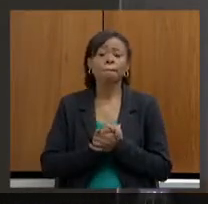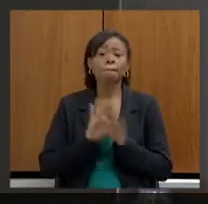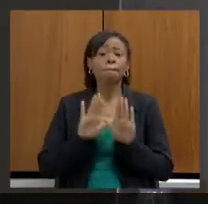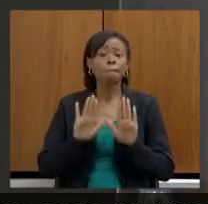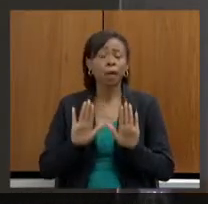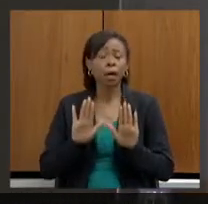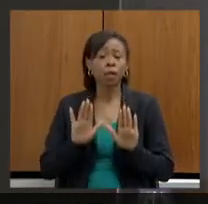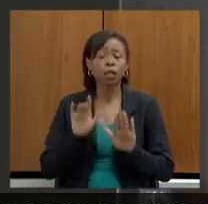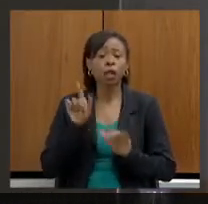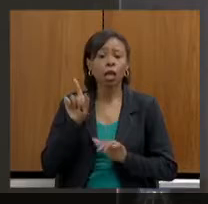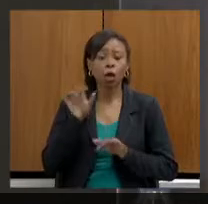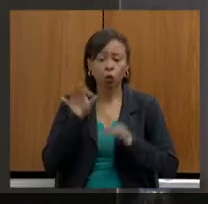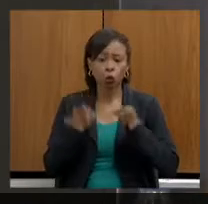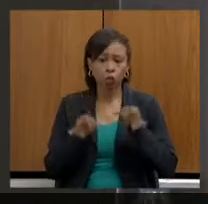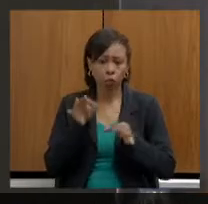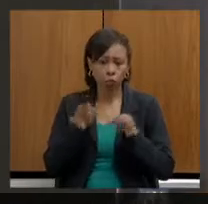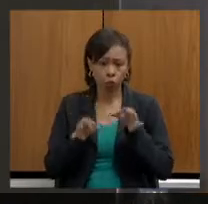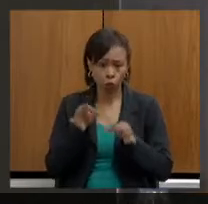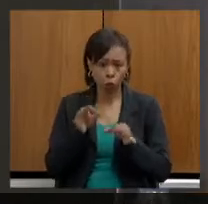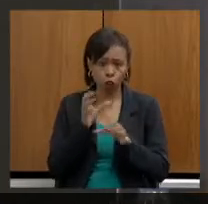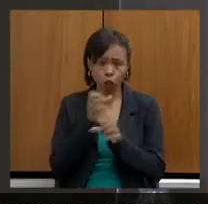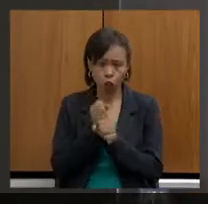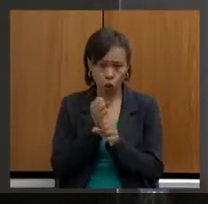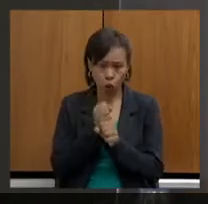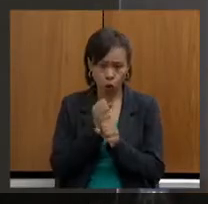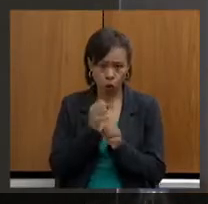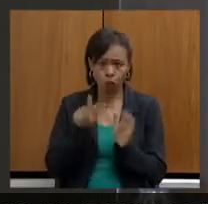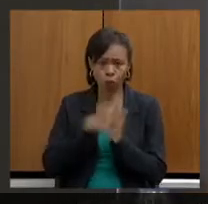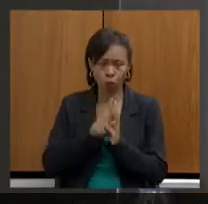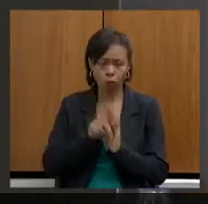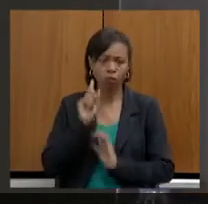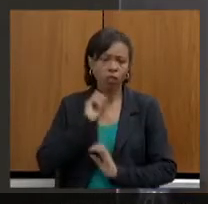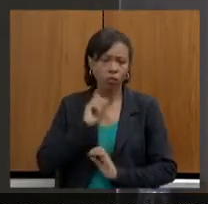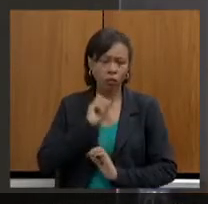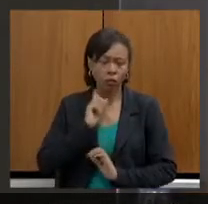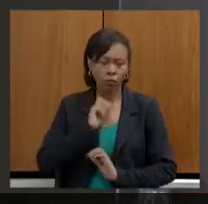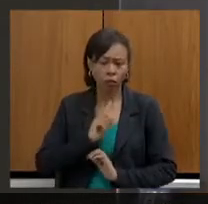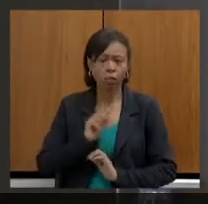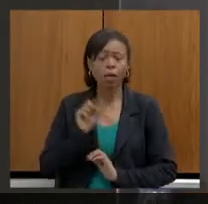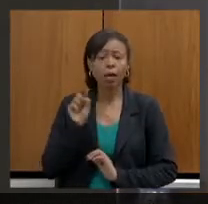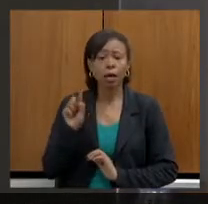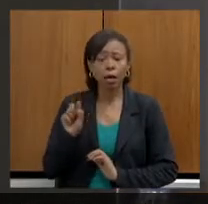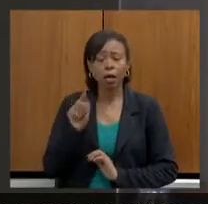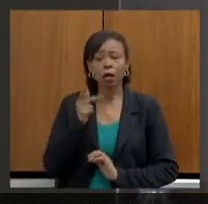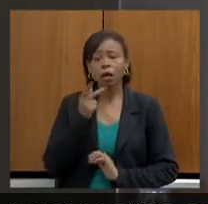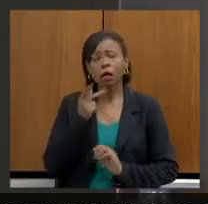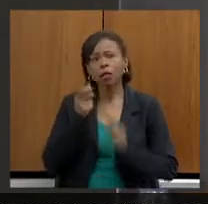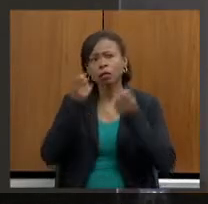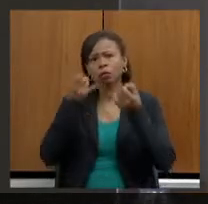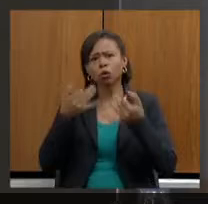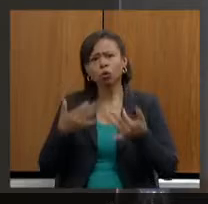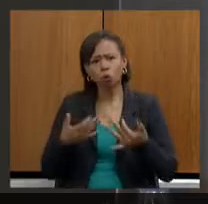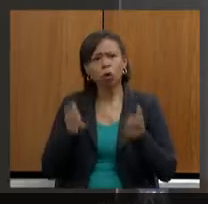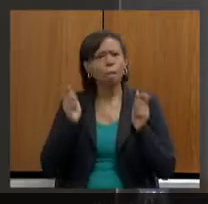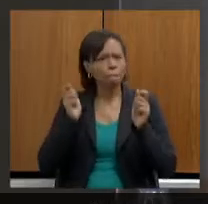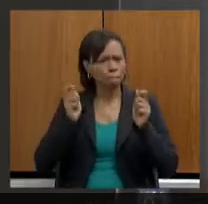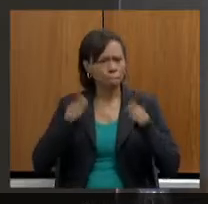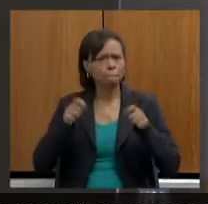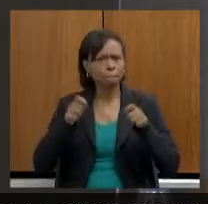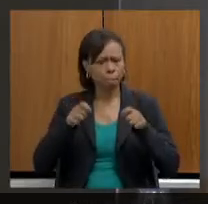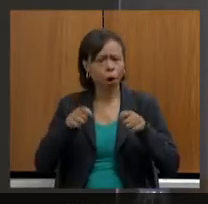Tribunal de Contas do Estado através do seu Conselheiro do órgão ele deixou claro que é possível oferecer